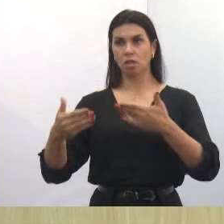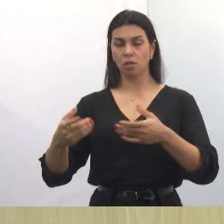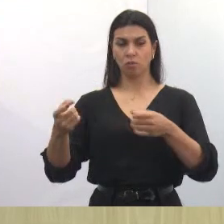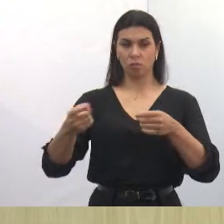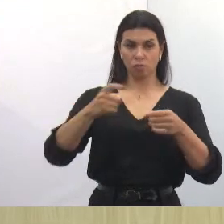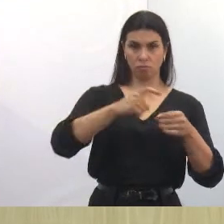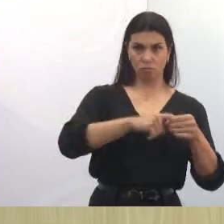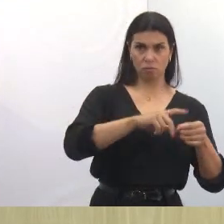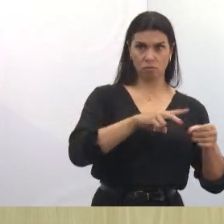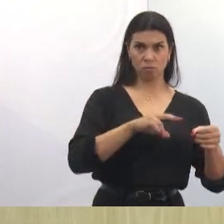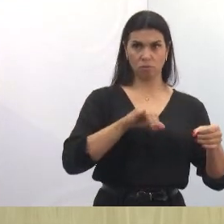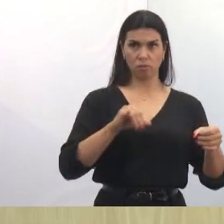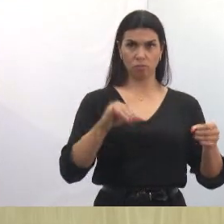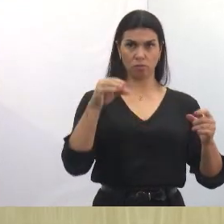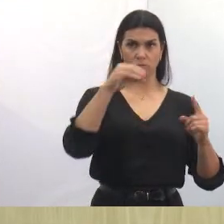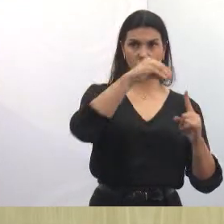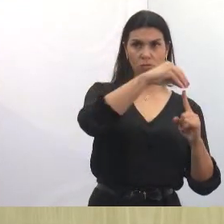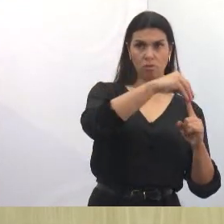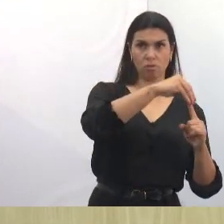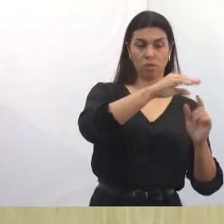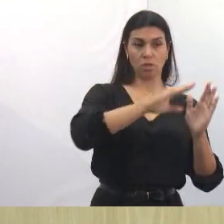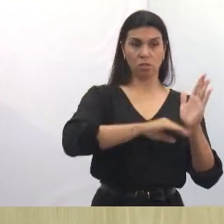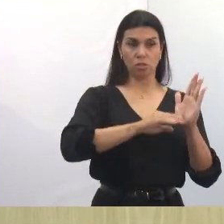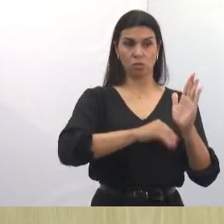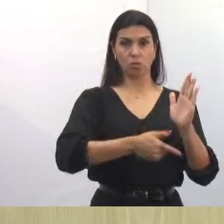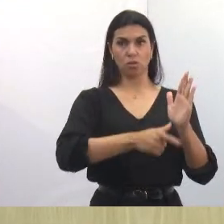foi retirado devido às obras que